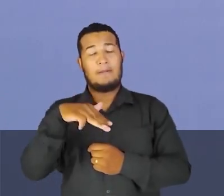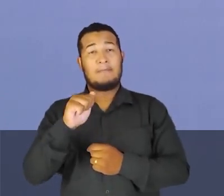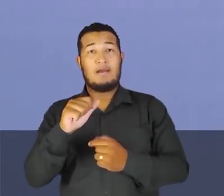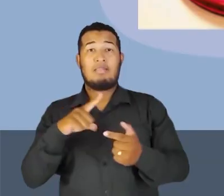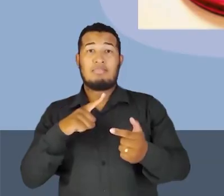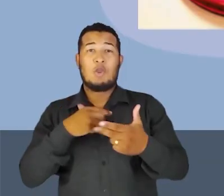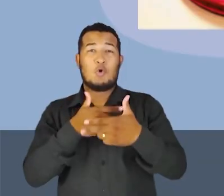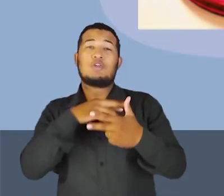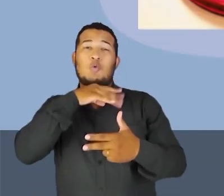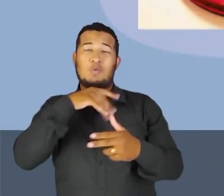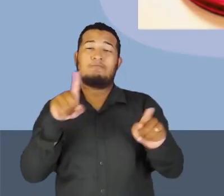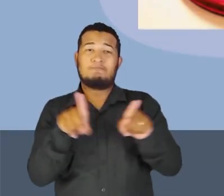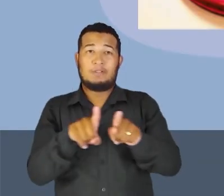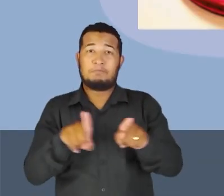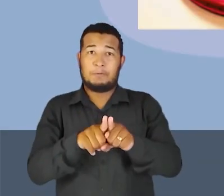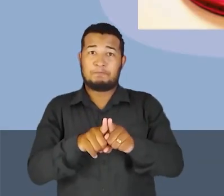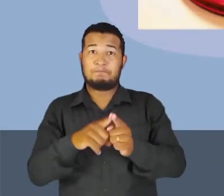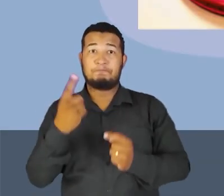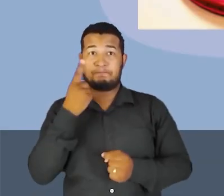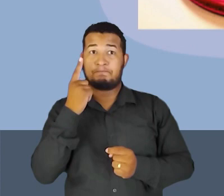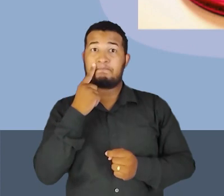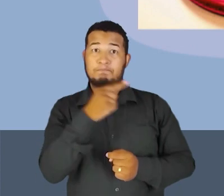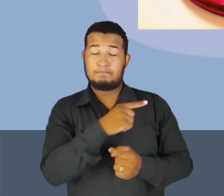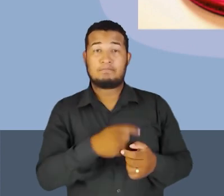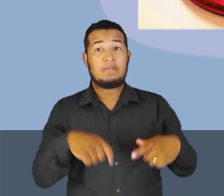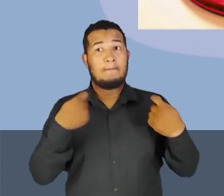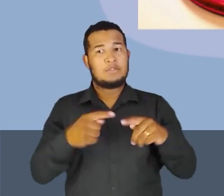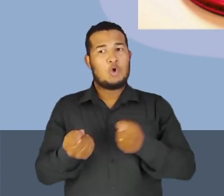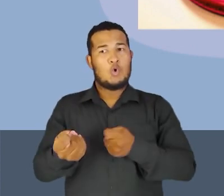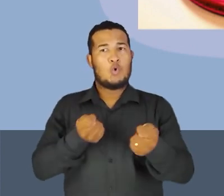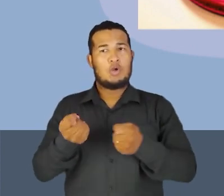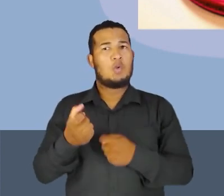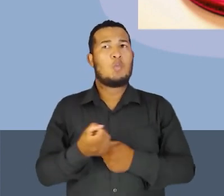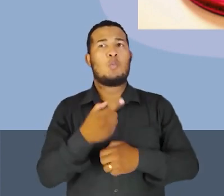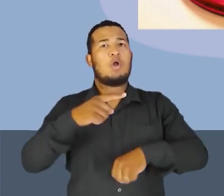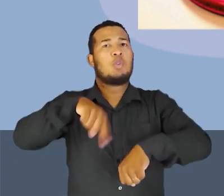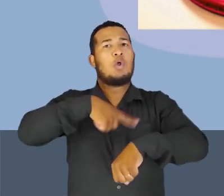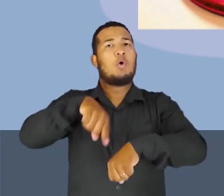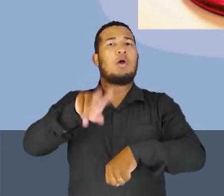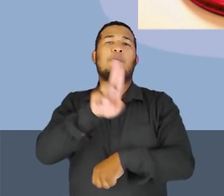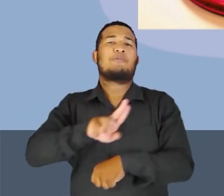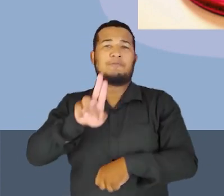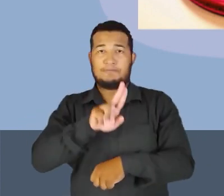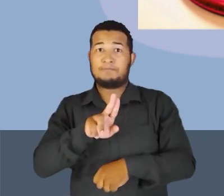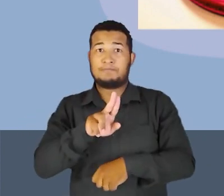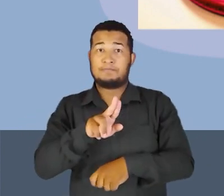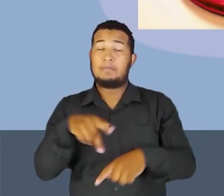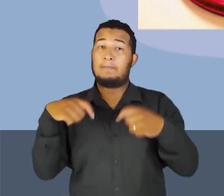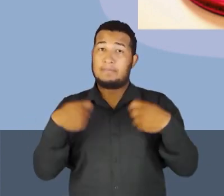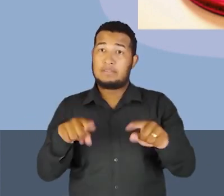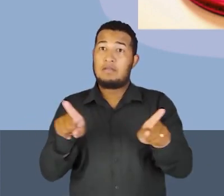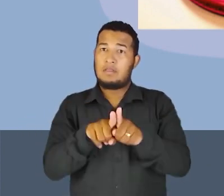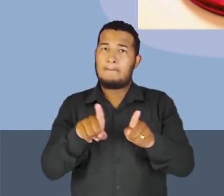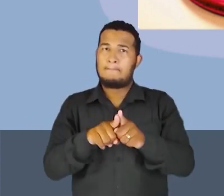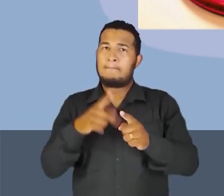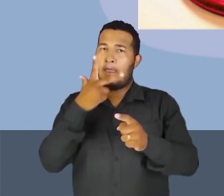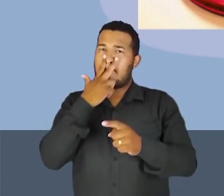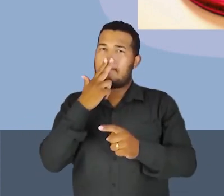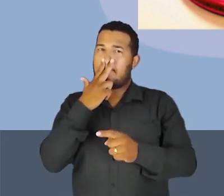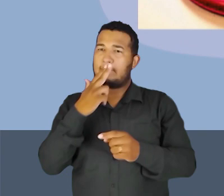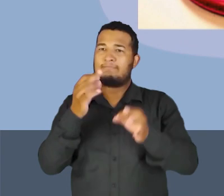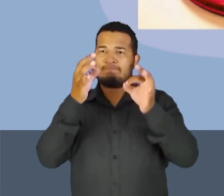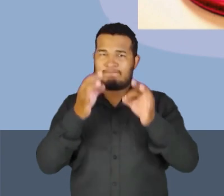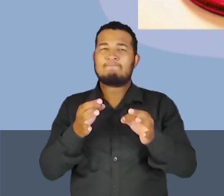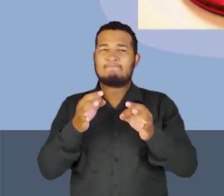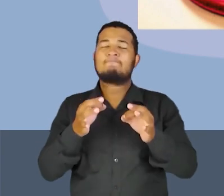desvantagens. Vamos analisá-las aí na imagem? Exige um controle no número de horas de uso. requer o uso combinado de espermicida,